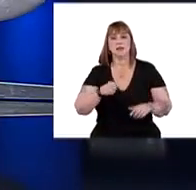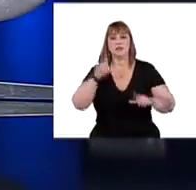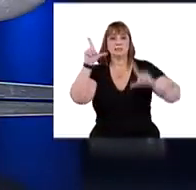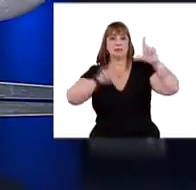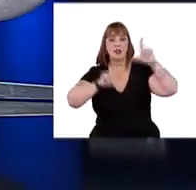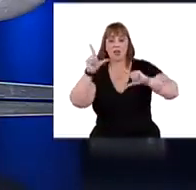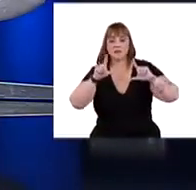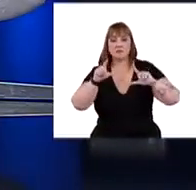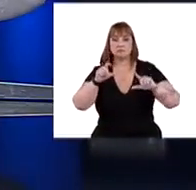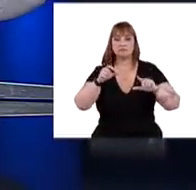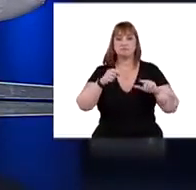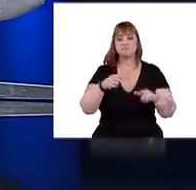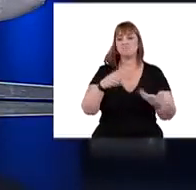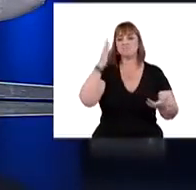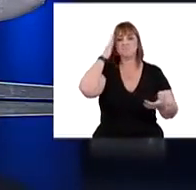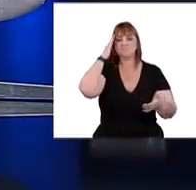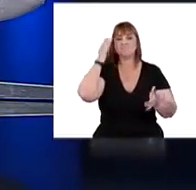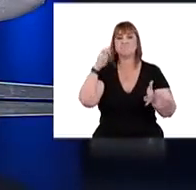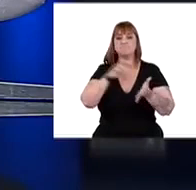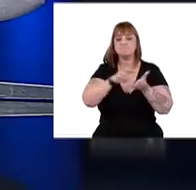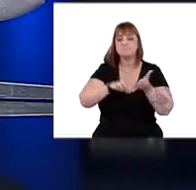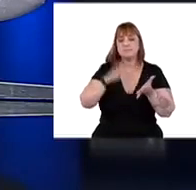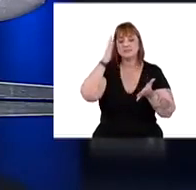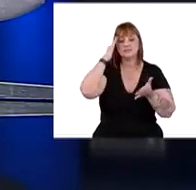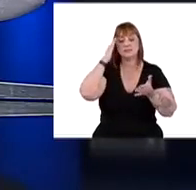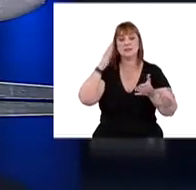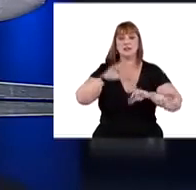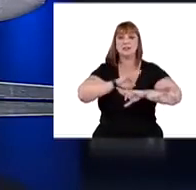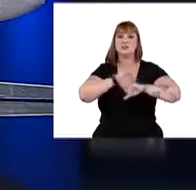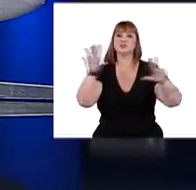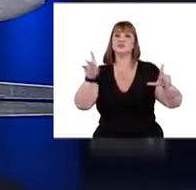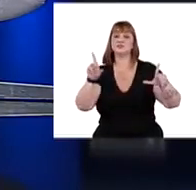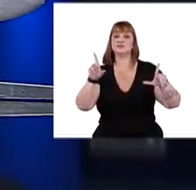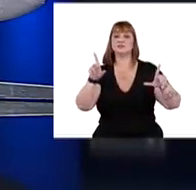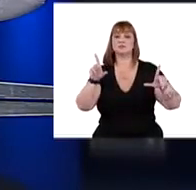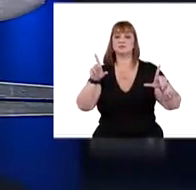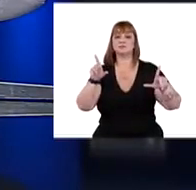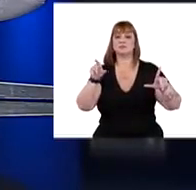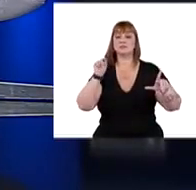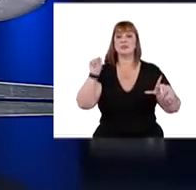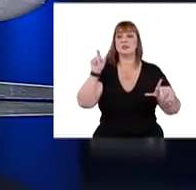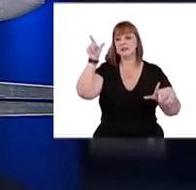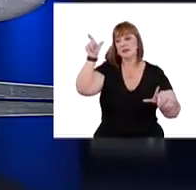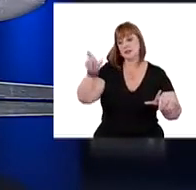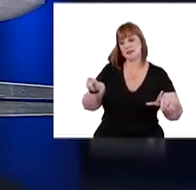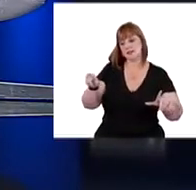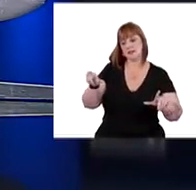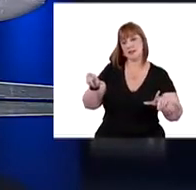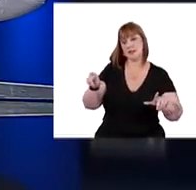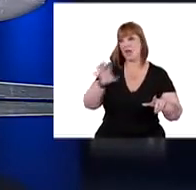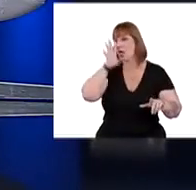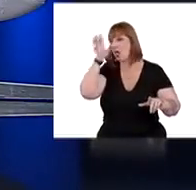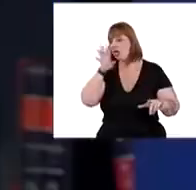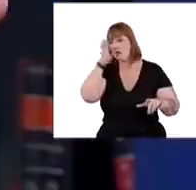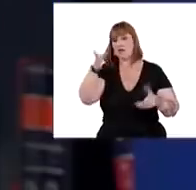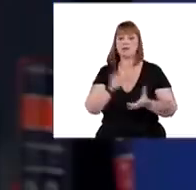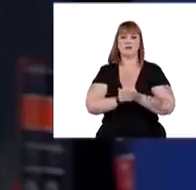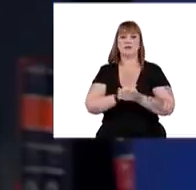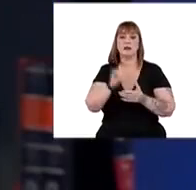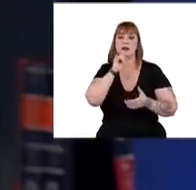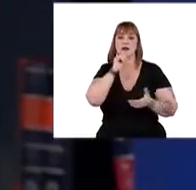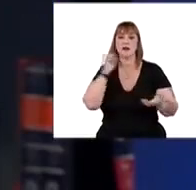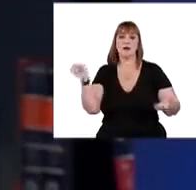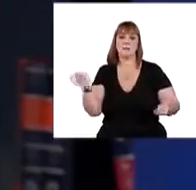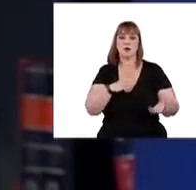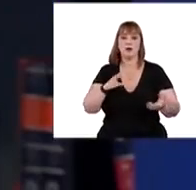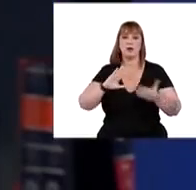televisão, procurem melhor saber a diferença entre aqueles que estão improvisando, por exemplo, que agora está na moda